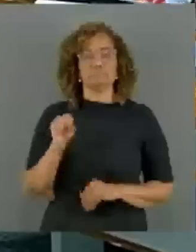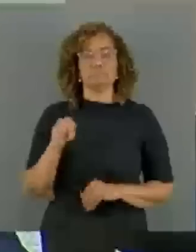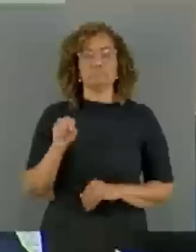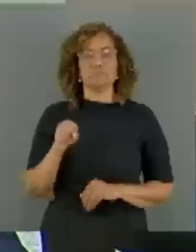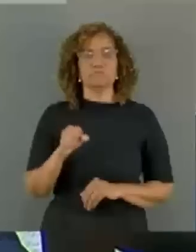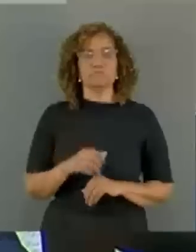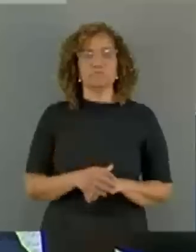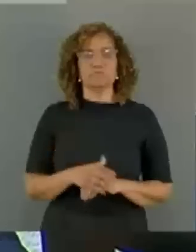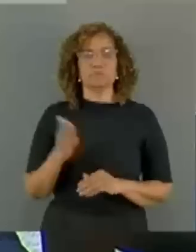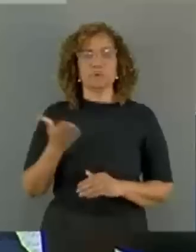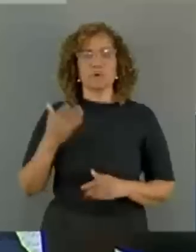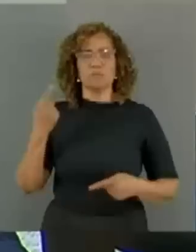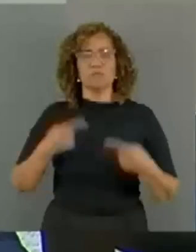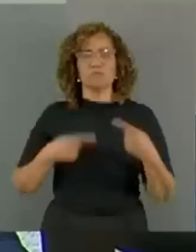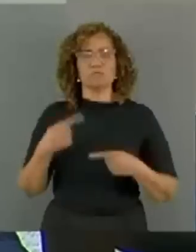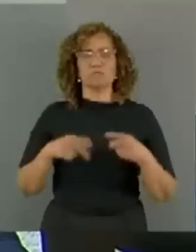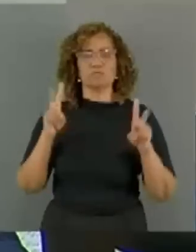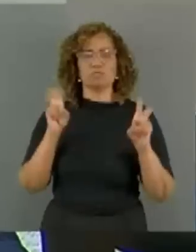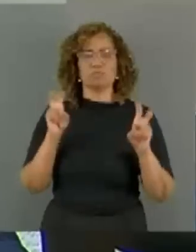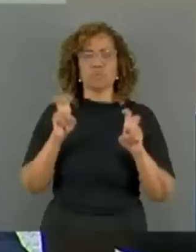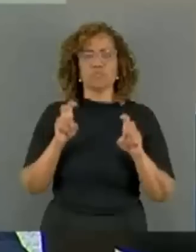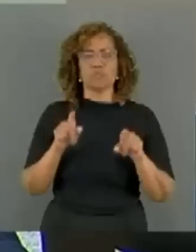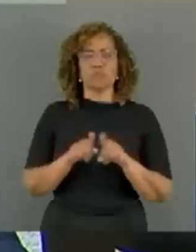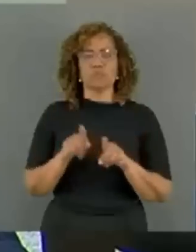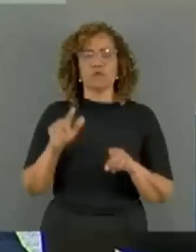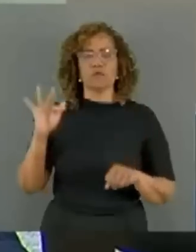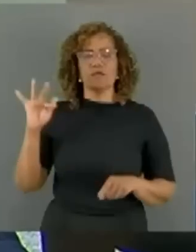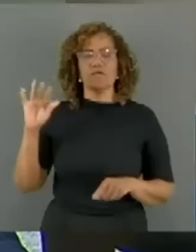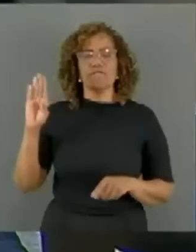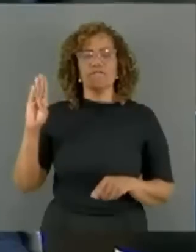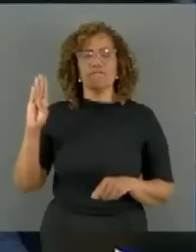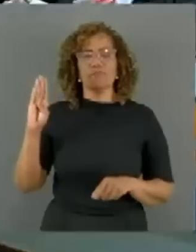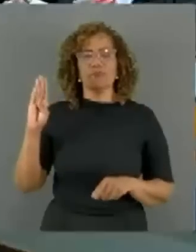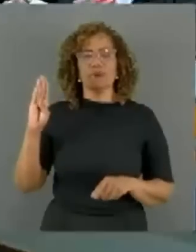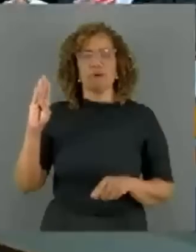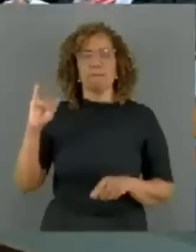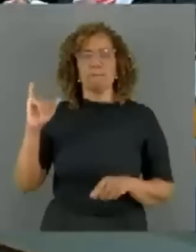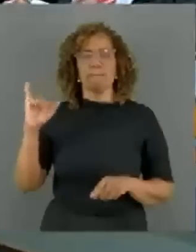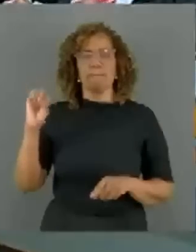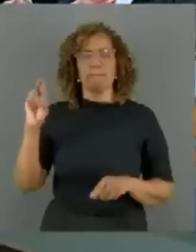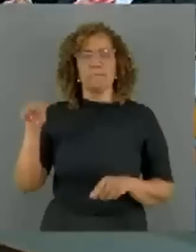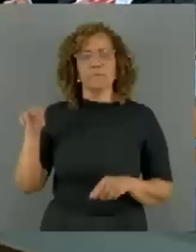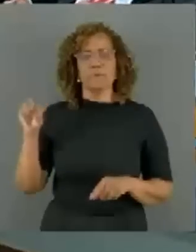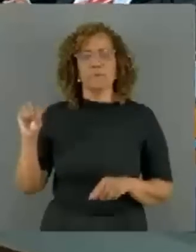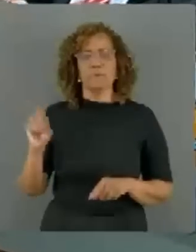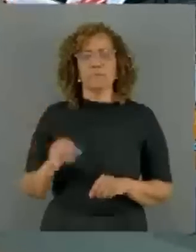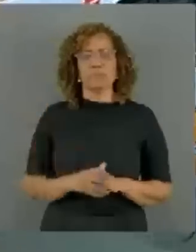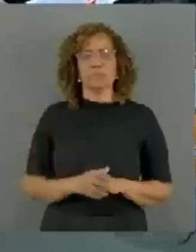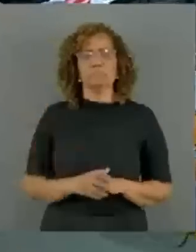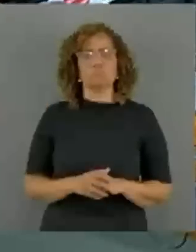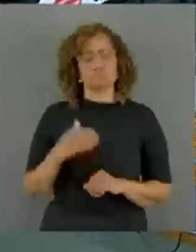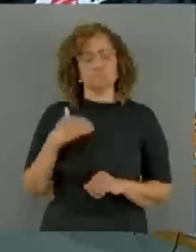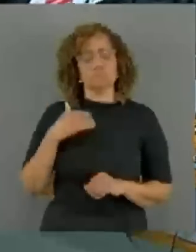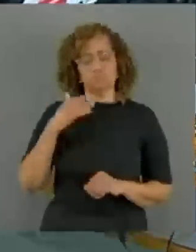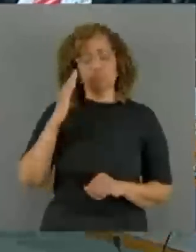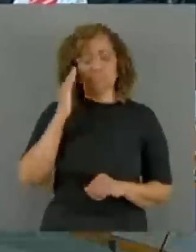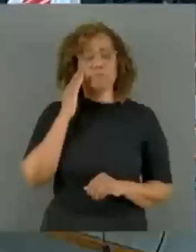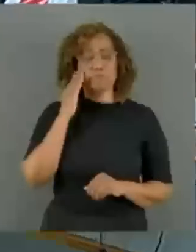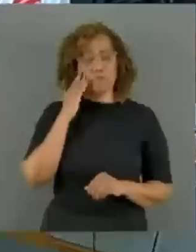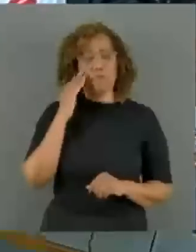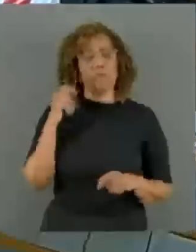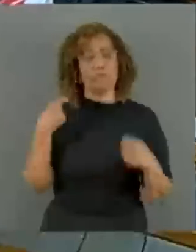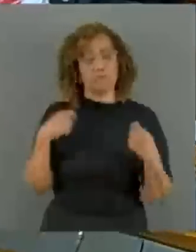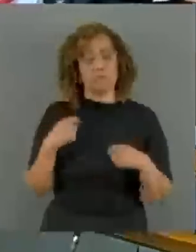Para discutir a matéria, o senador Fabiano Contarato. Senhor presidente, eu até entendo que nós temos que blindar crimes,